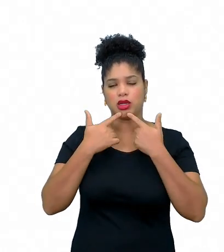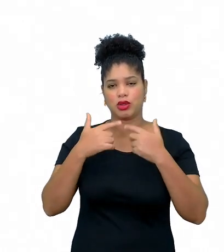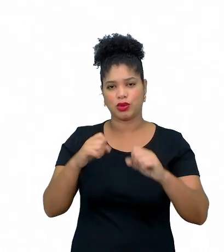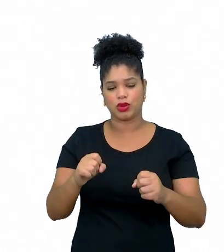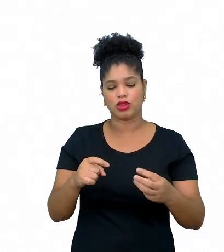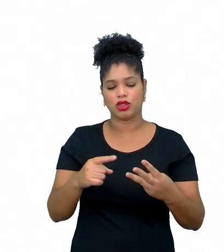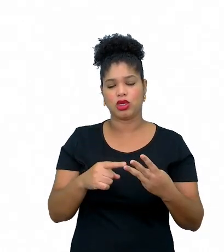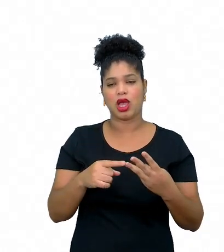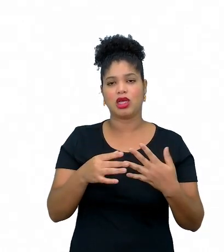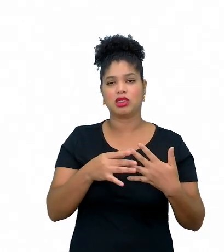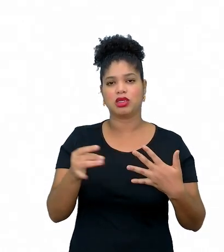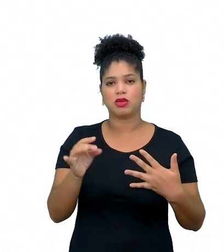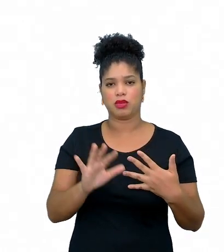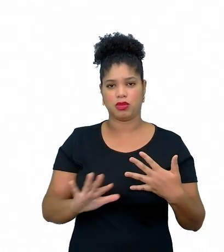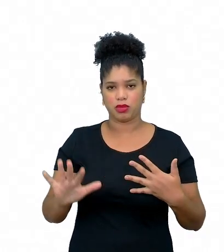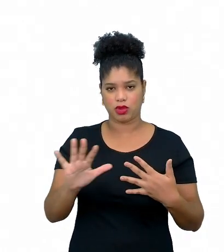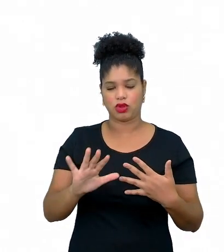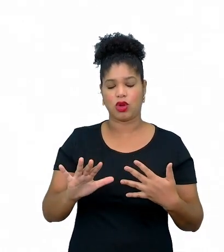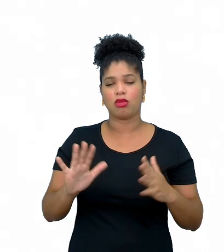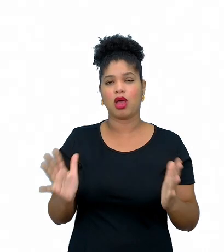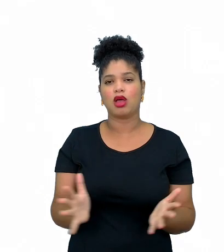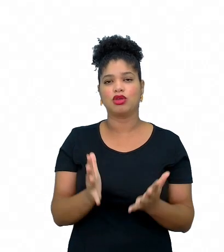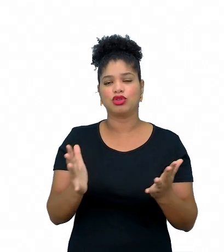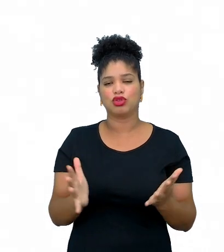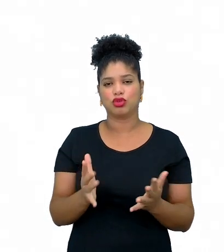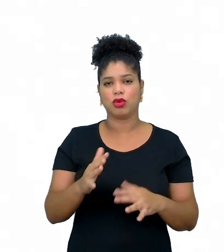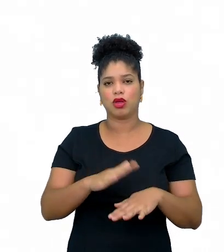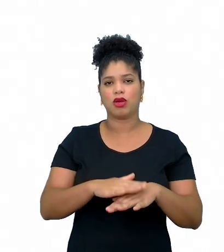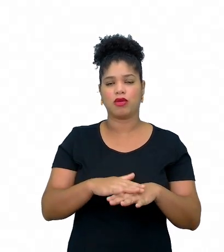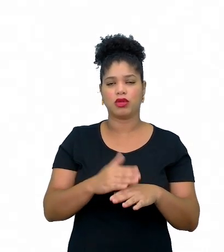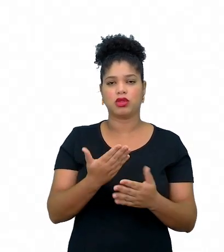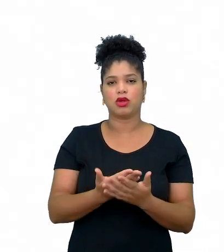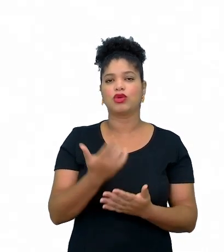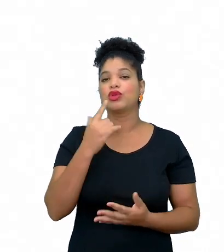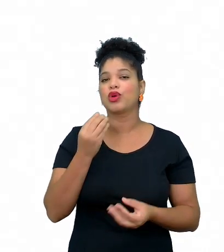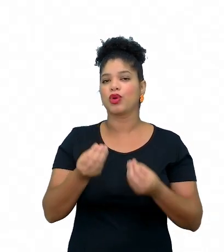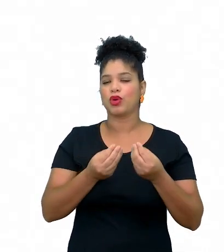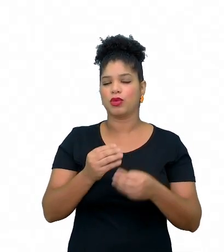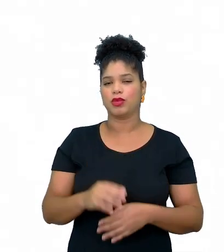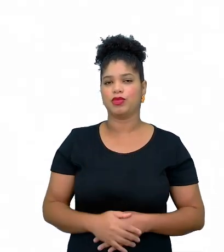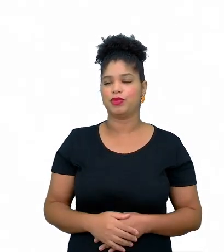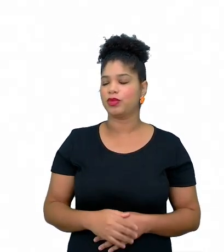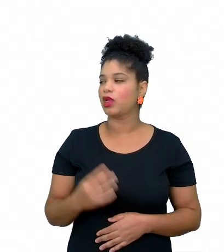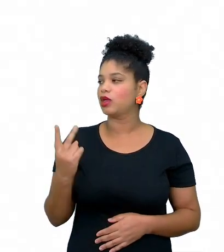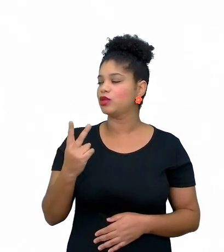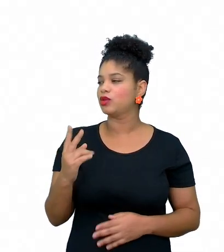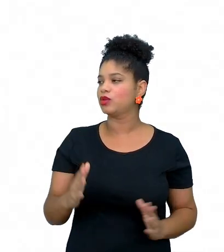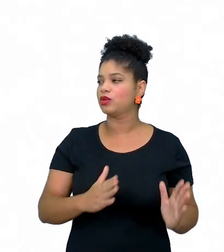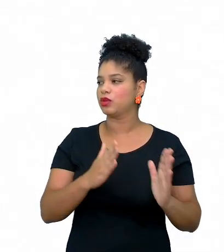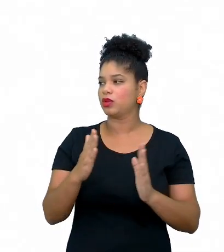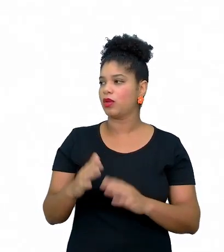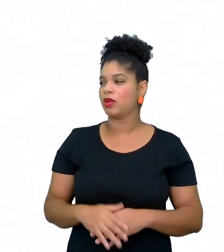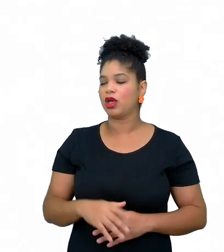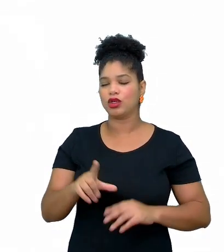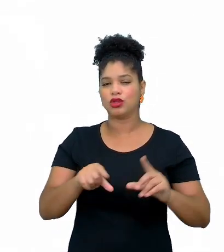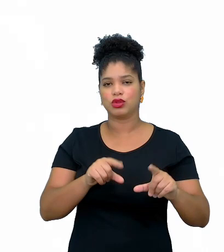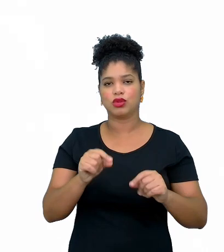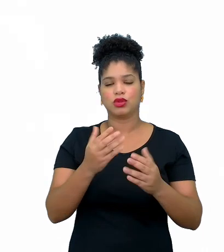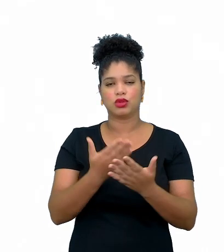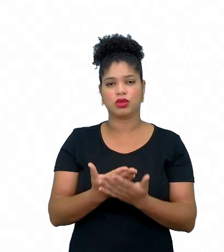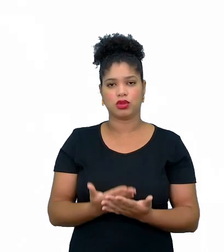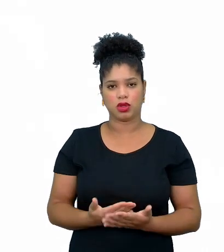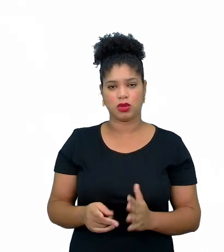contribuir para o planejamento das aulas e da SA3 como um todo. Segunda etapa, selecionar as aulas da SA3 que atendam